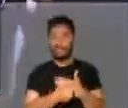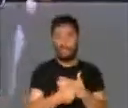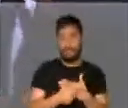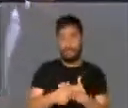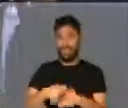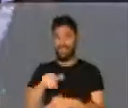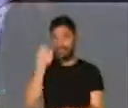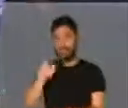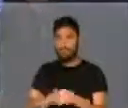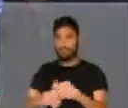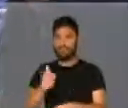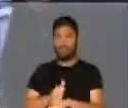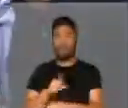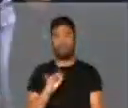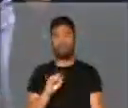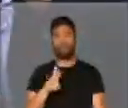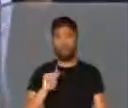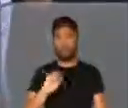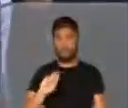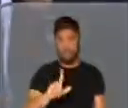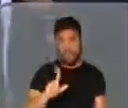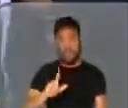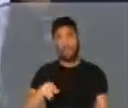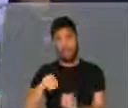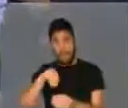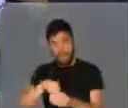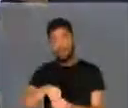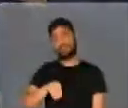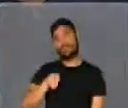auditores fiscais da Receita Federal, o que foi